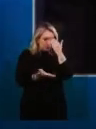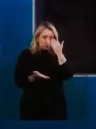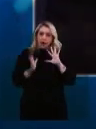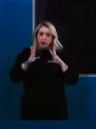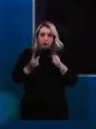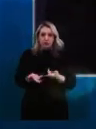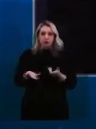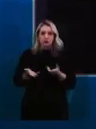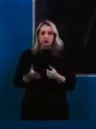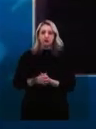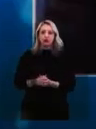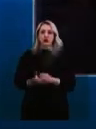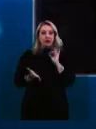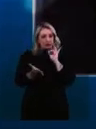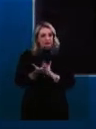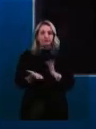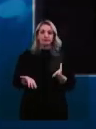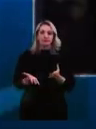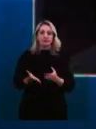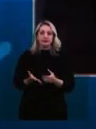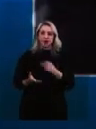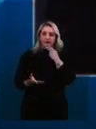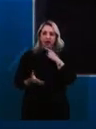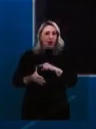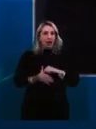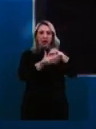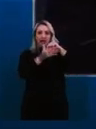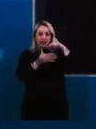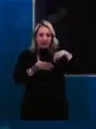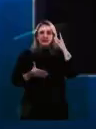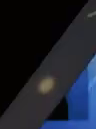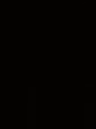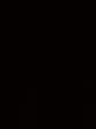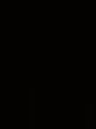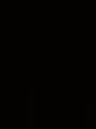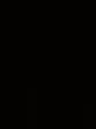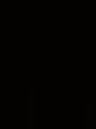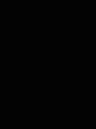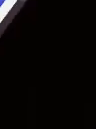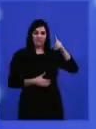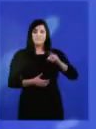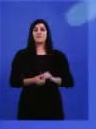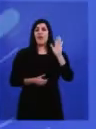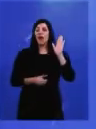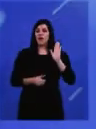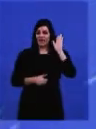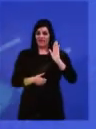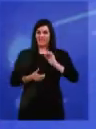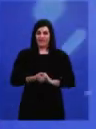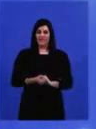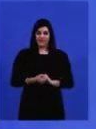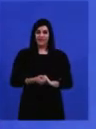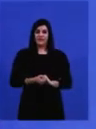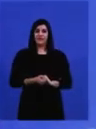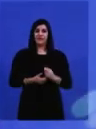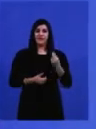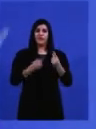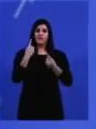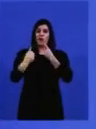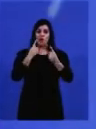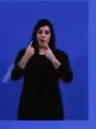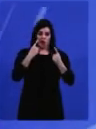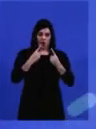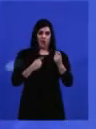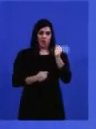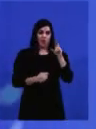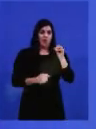Quem aqui nunca errou, de fato, seja nosso líder nessa cidade. Todos erram. Candidato, em sabatina do UOL e da Folha, o senhor